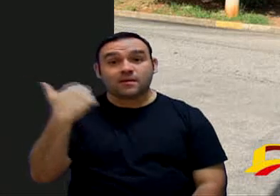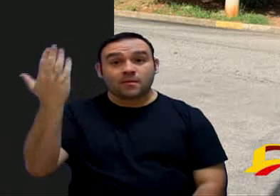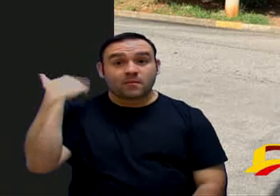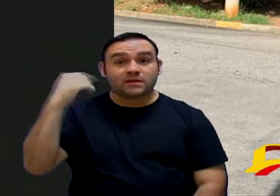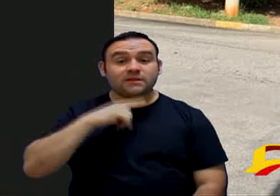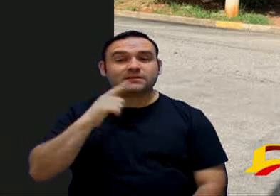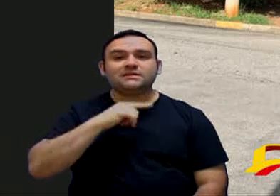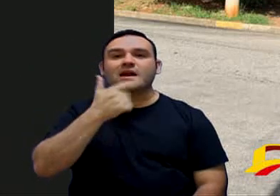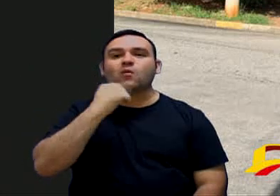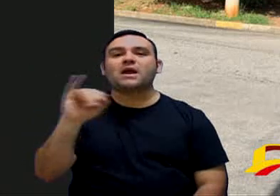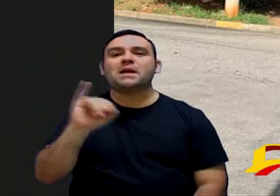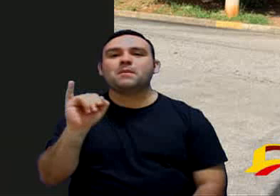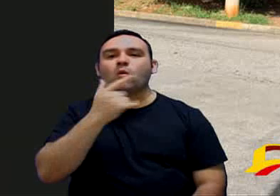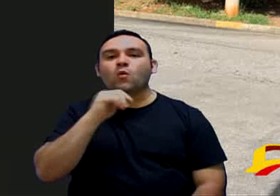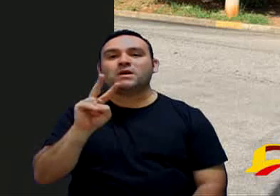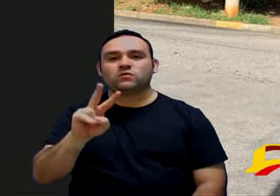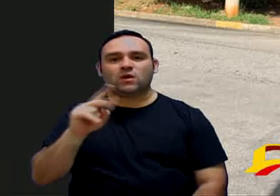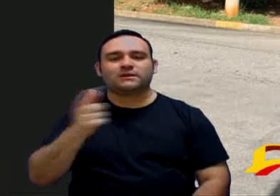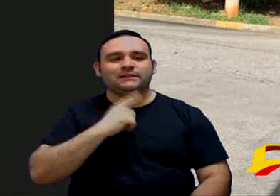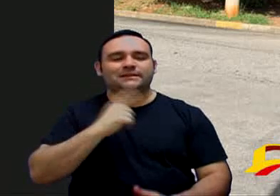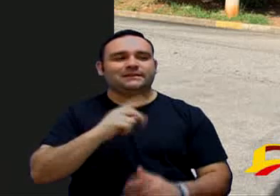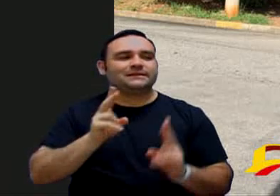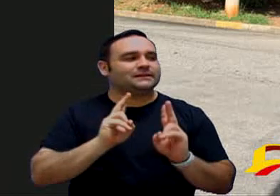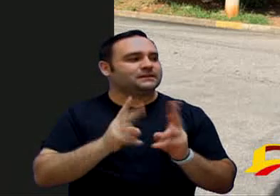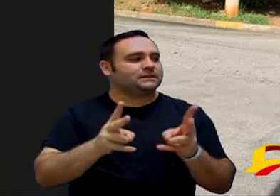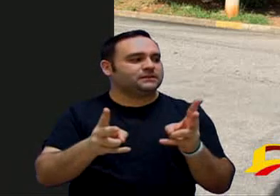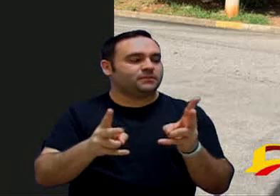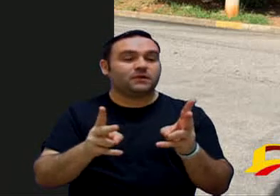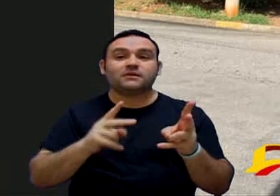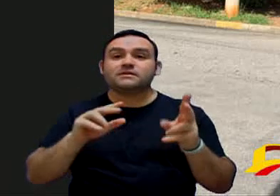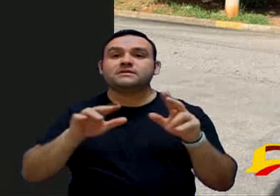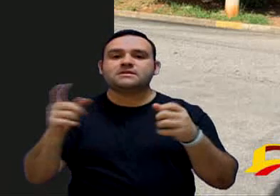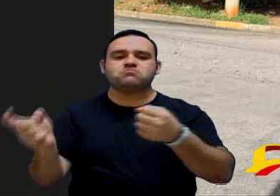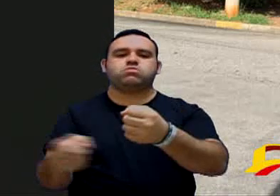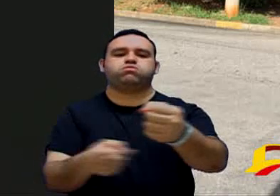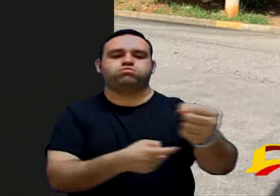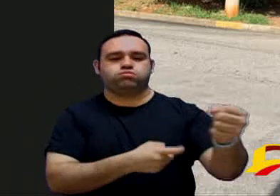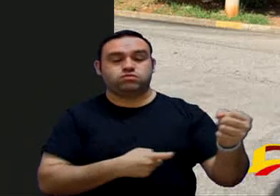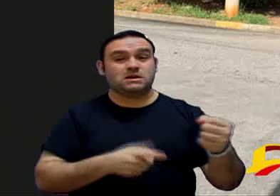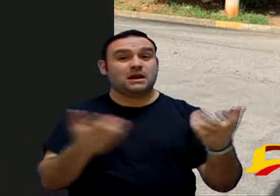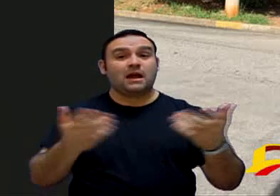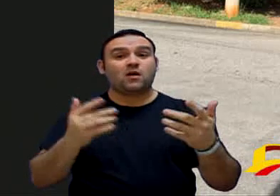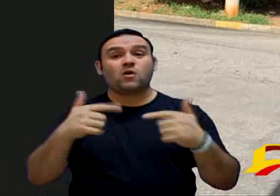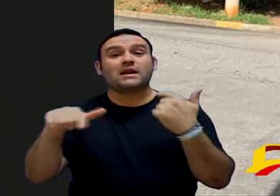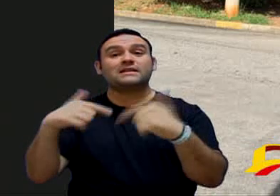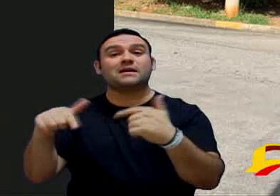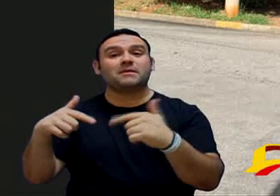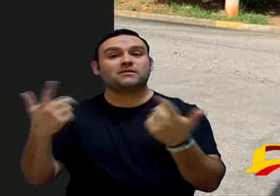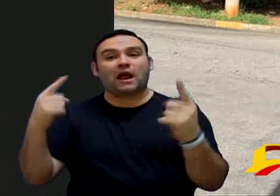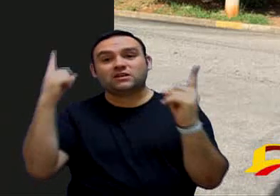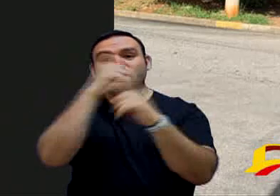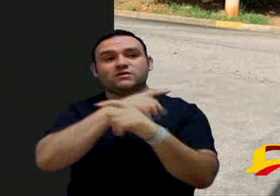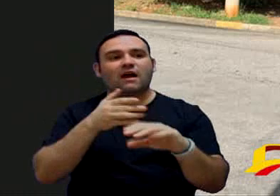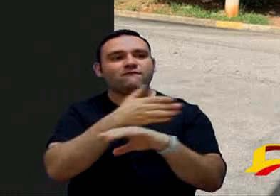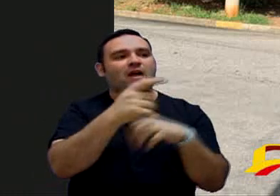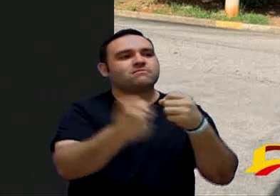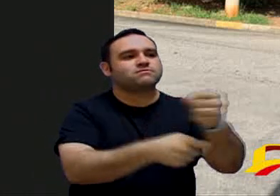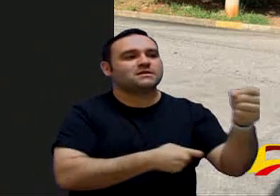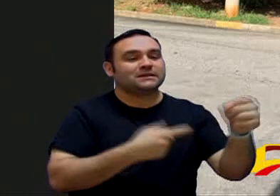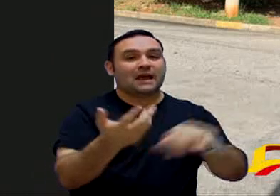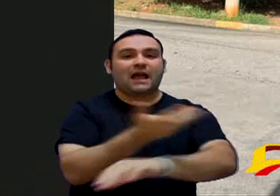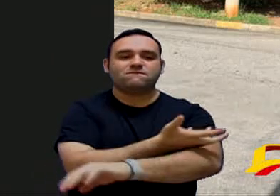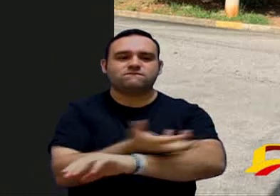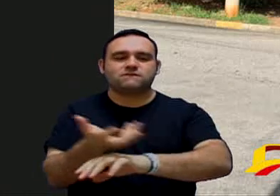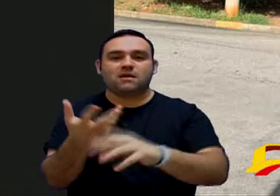tinha os irmãos dois homens que faziam sempre a limpeza do local agora eles estão trabalhando então com dificuldade o mato tá